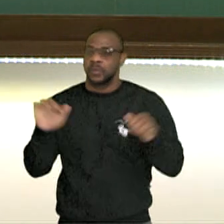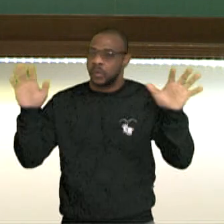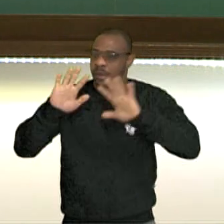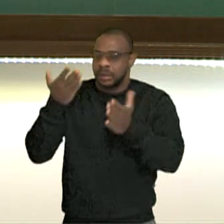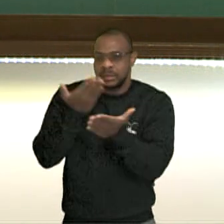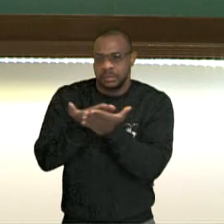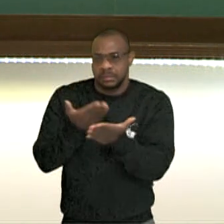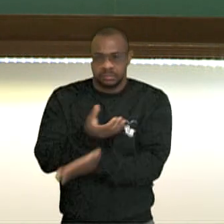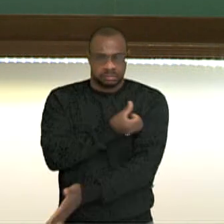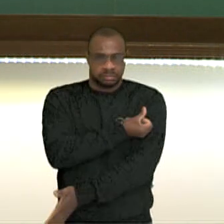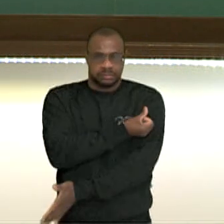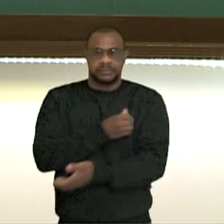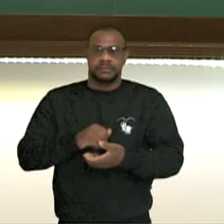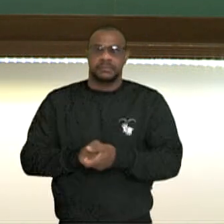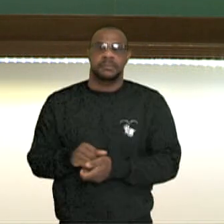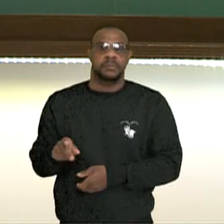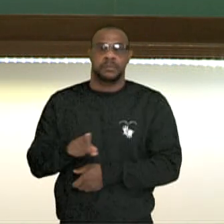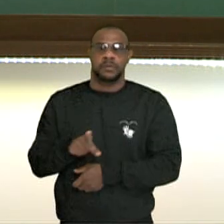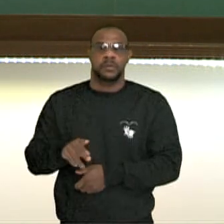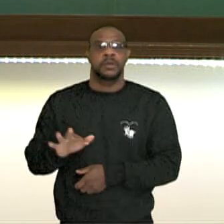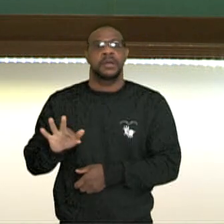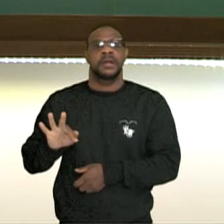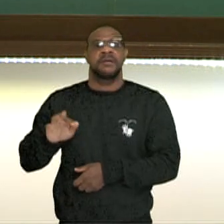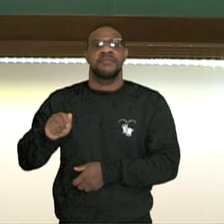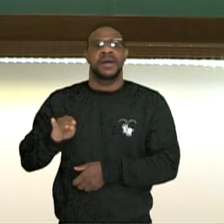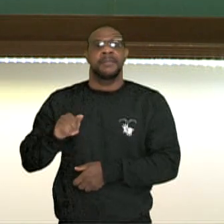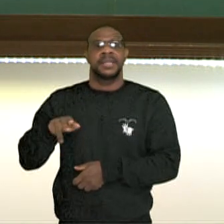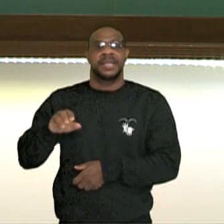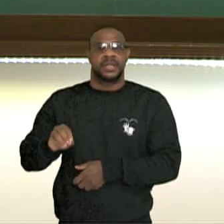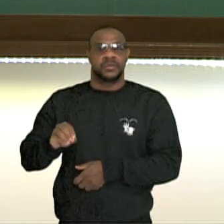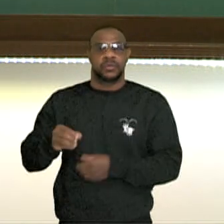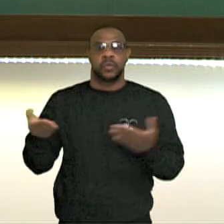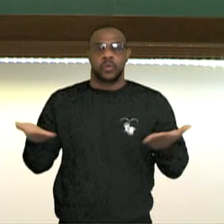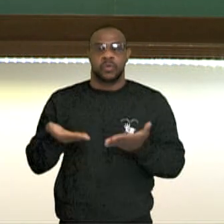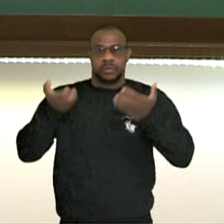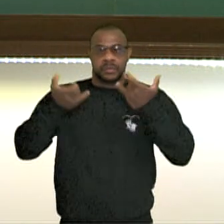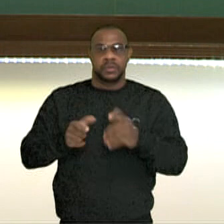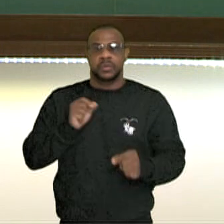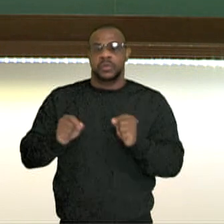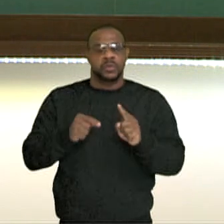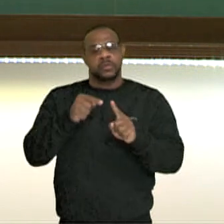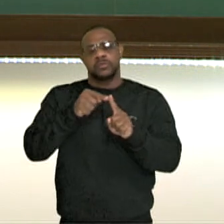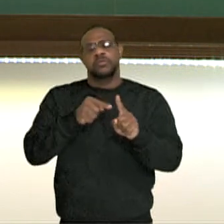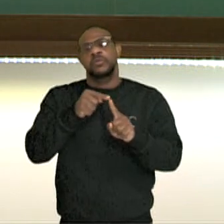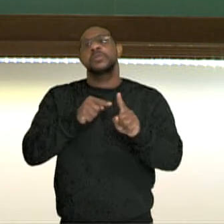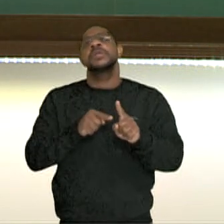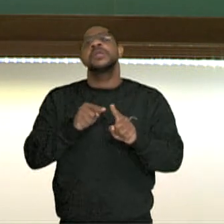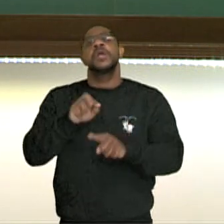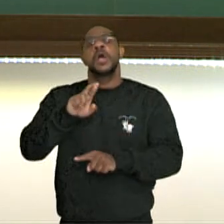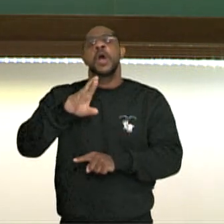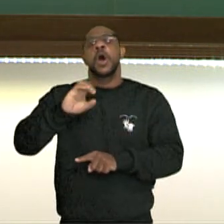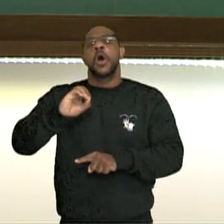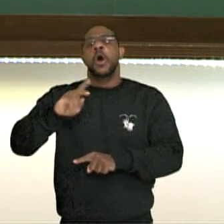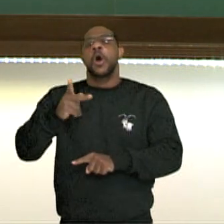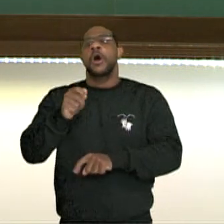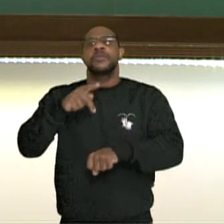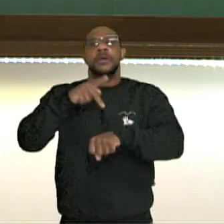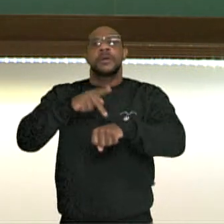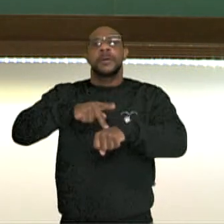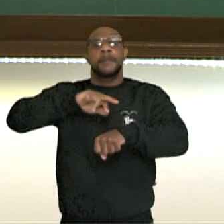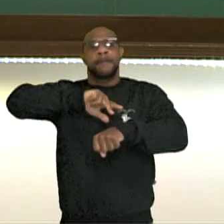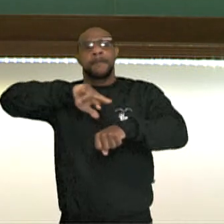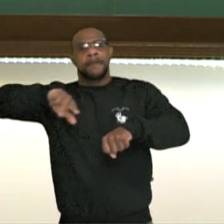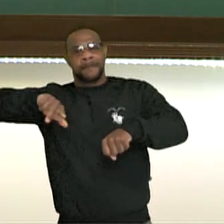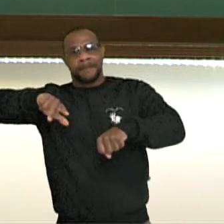Olá, estudantes do sexto ano. Aqui é o professor Fabiano e nessa aula nós vamos falar sobre tipos de rocha, mais especificamente